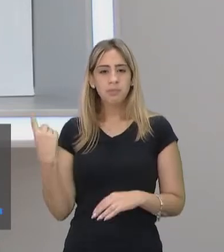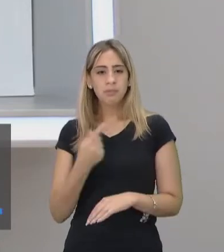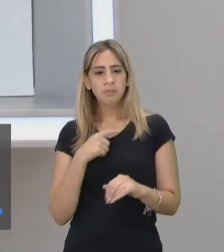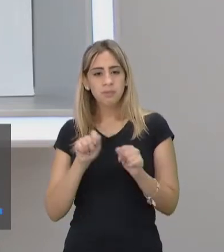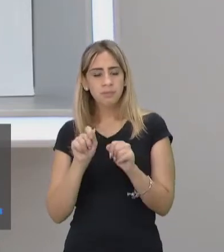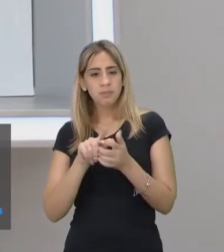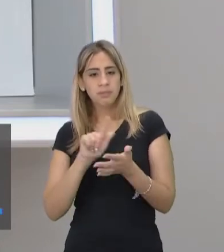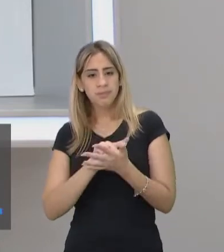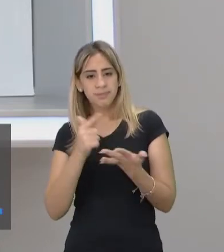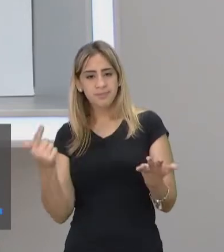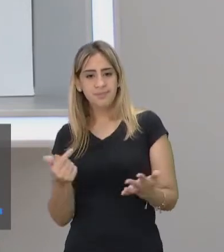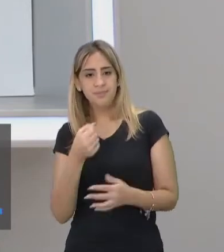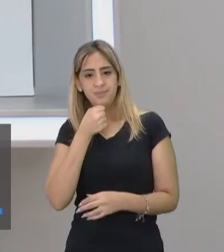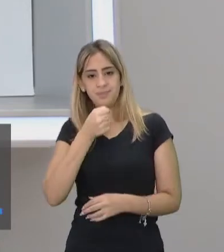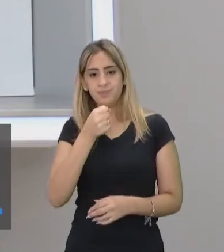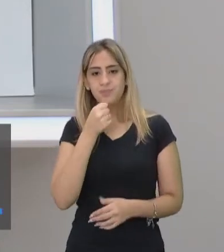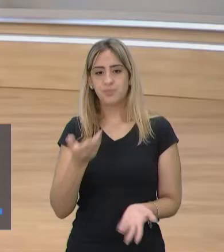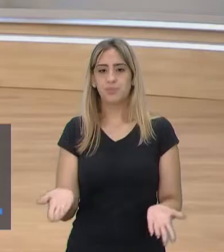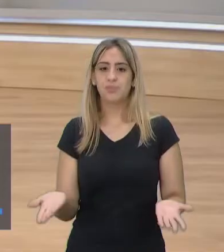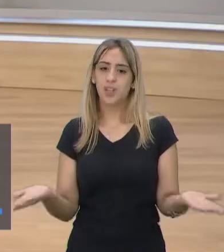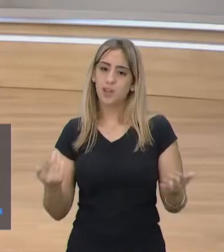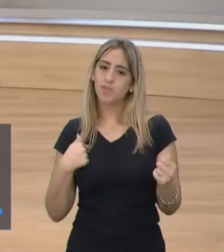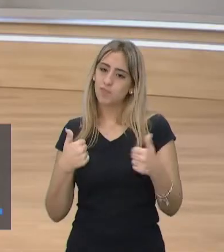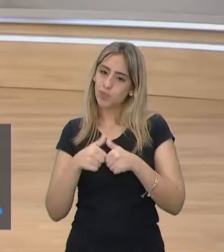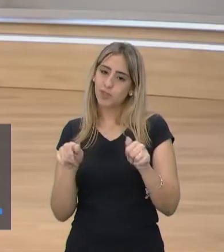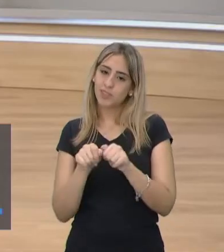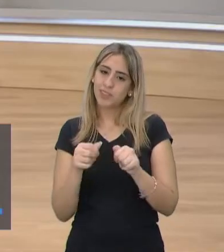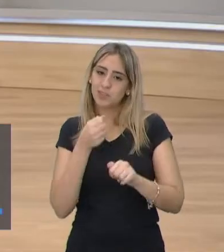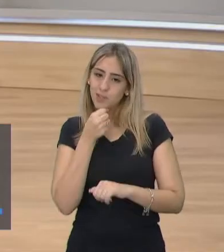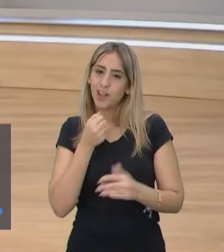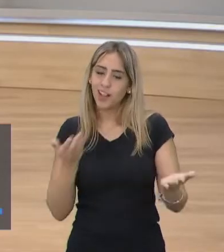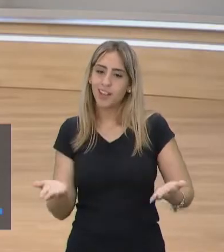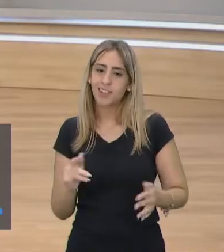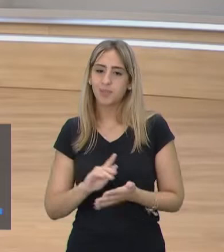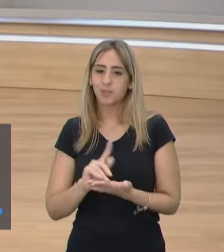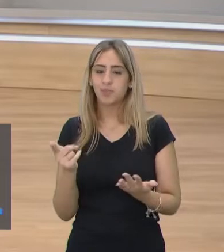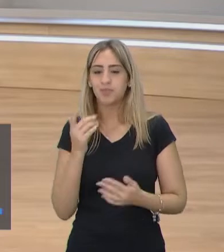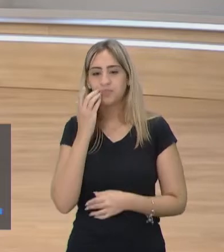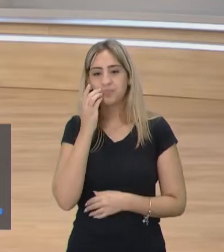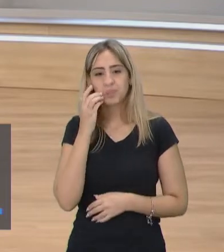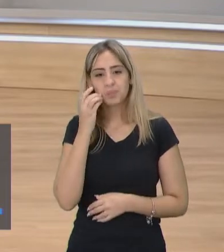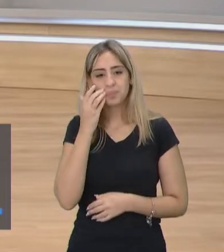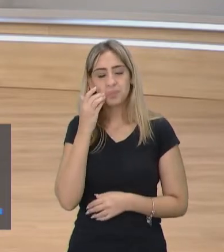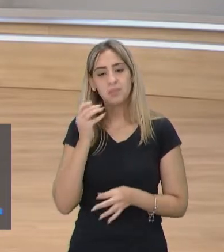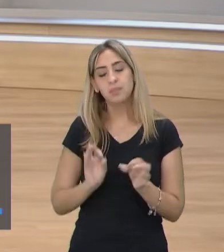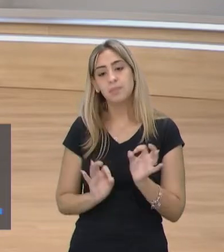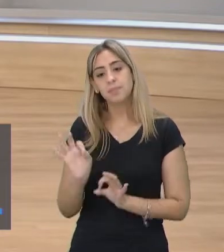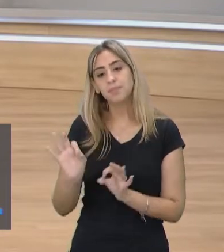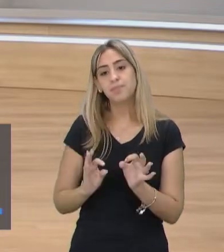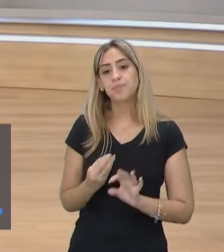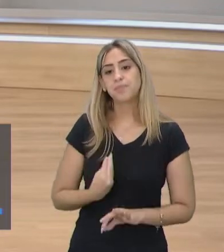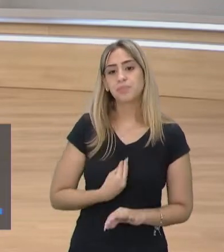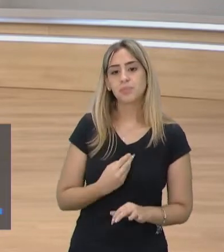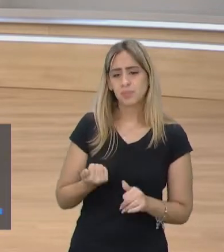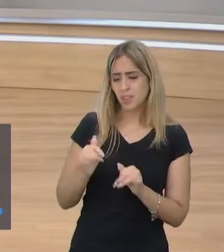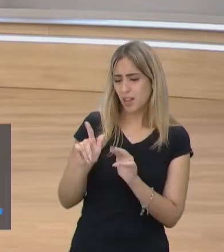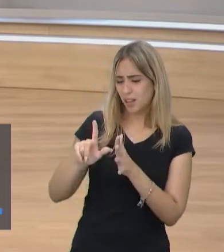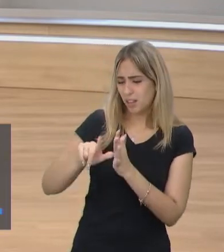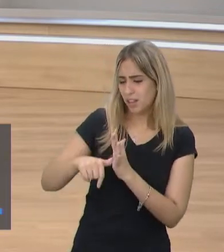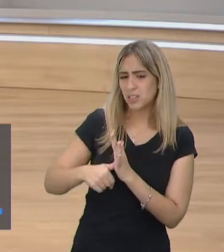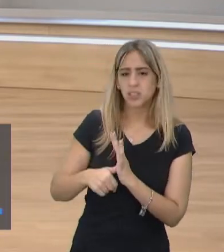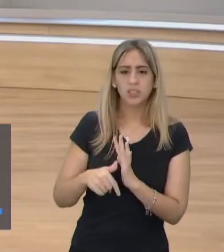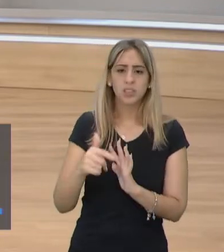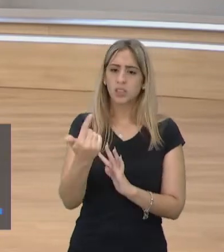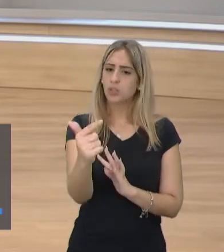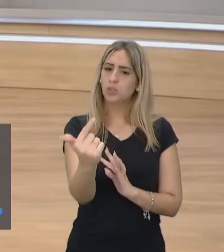fazendo jornalismo também, porque eu acho que a gente não pode parar, né? O show não pode parar. Então, assim, é um projeto de vida mesmo. Aí você fala, mas tá tarde. Não, gente,